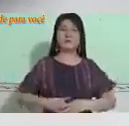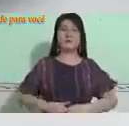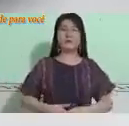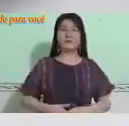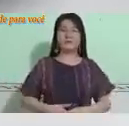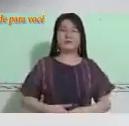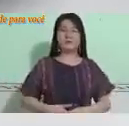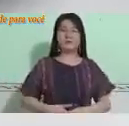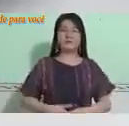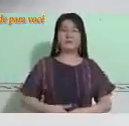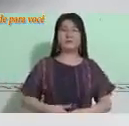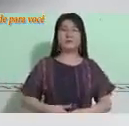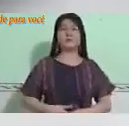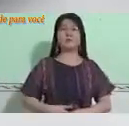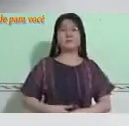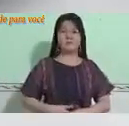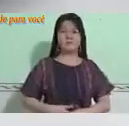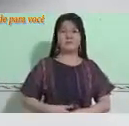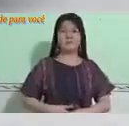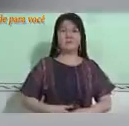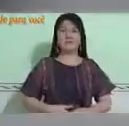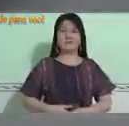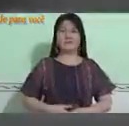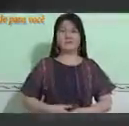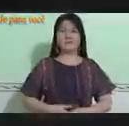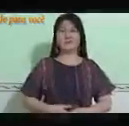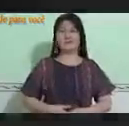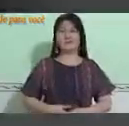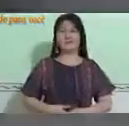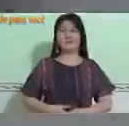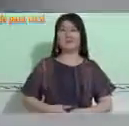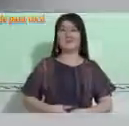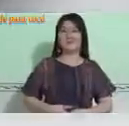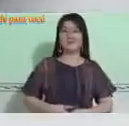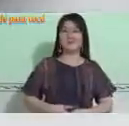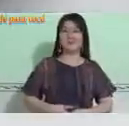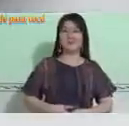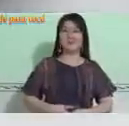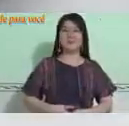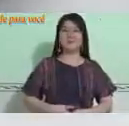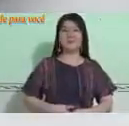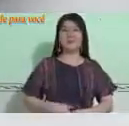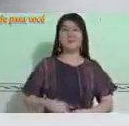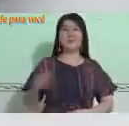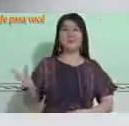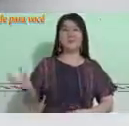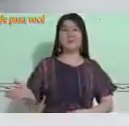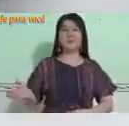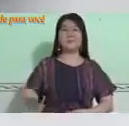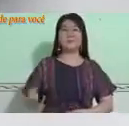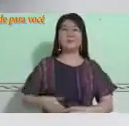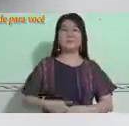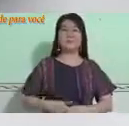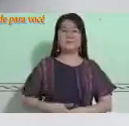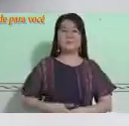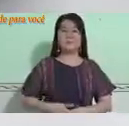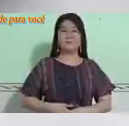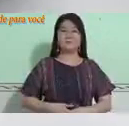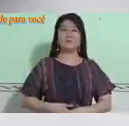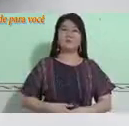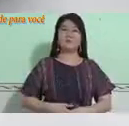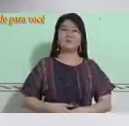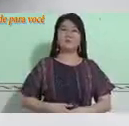Por essa razão, algumas mulheres podem achar estar grávidas, quando a menstruação atrasa. Assim,